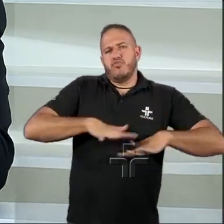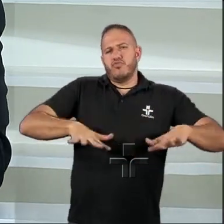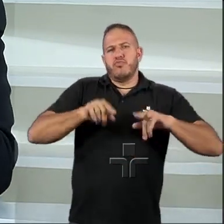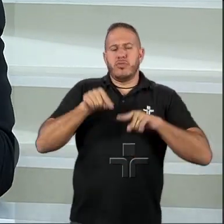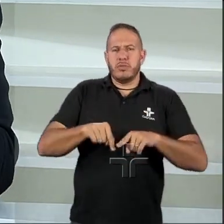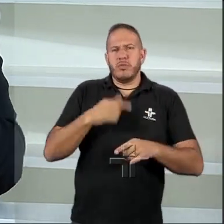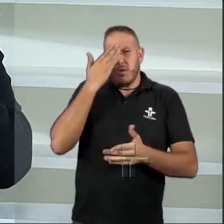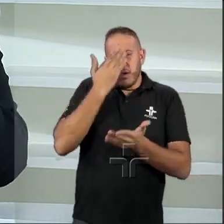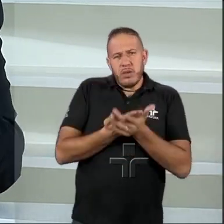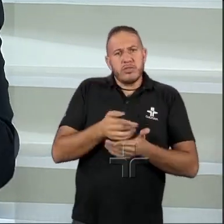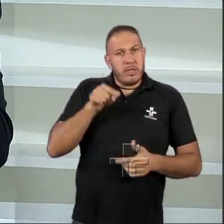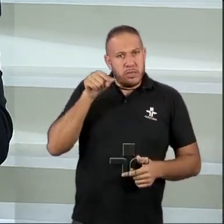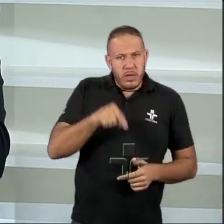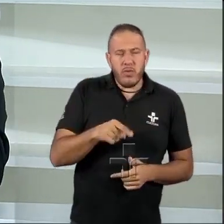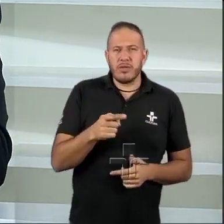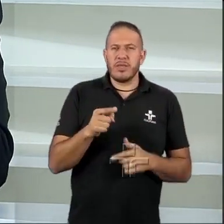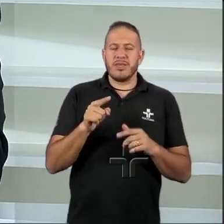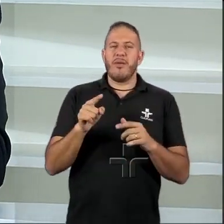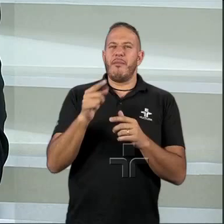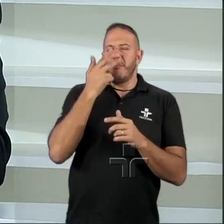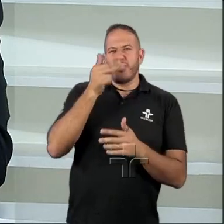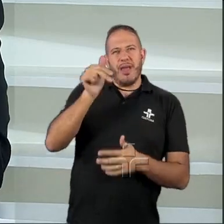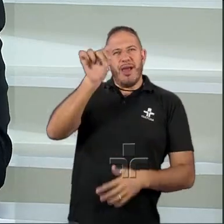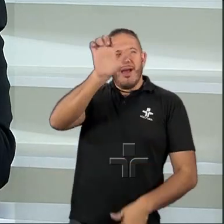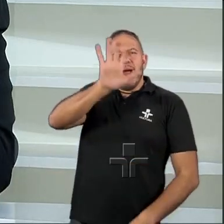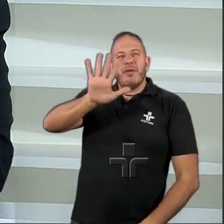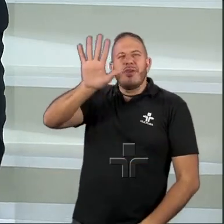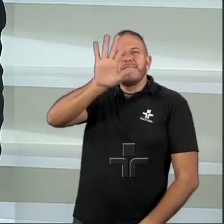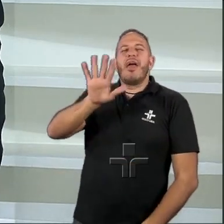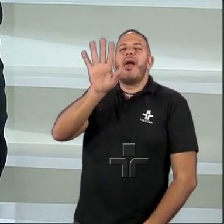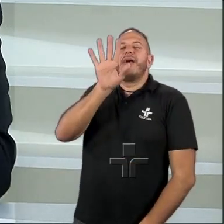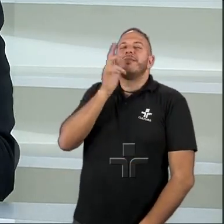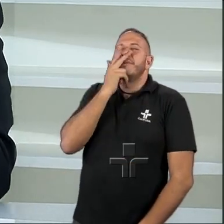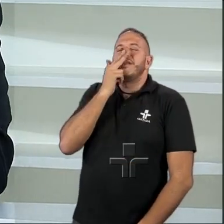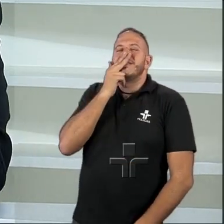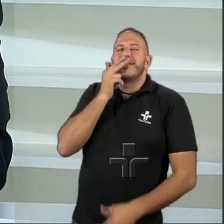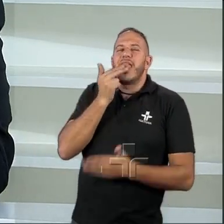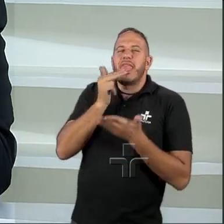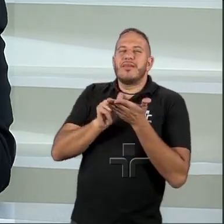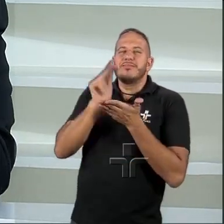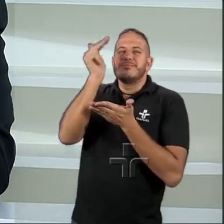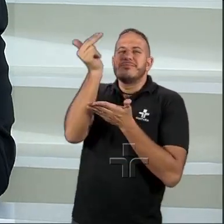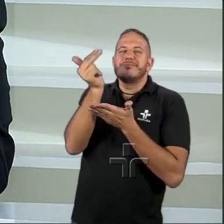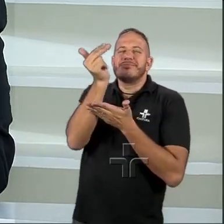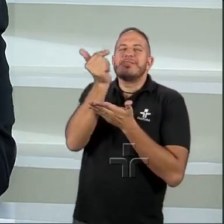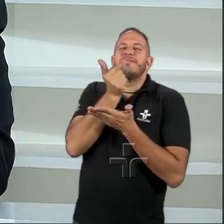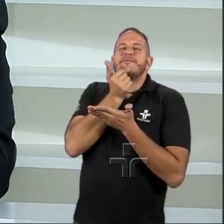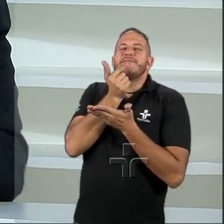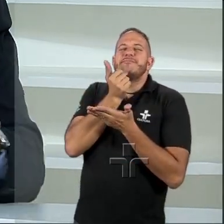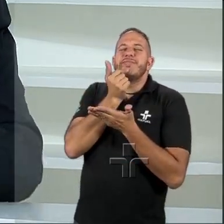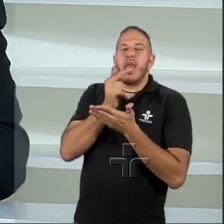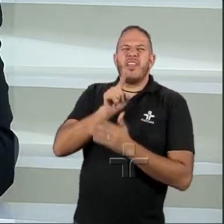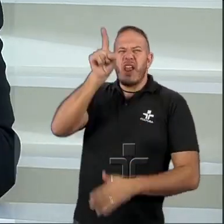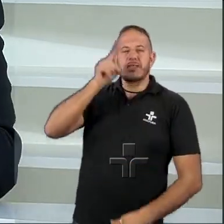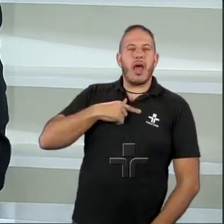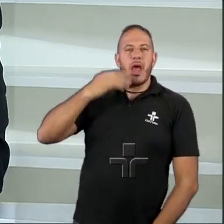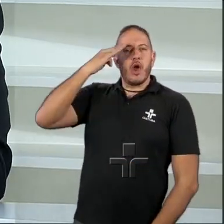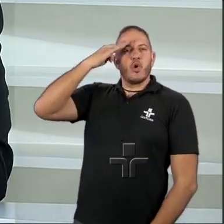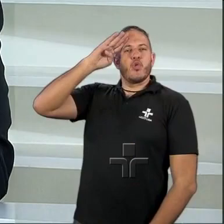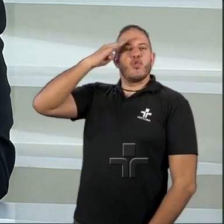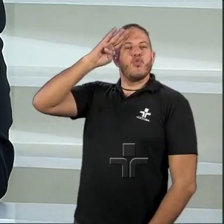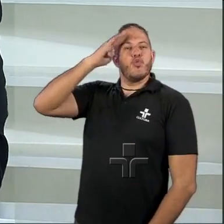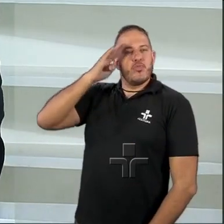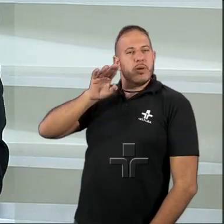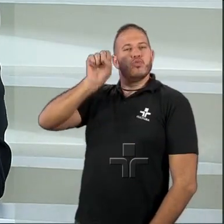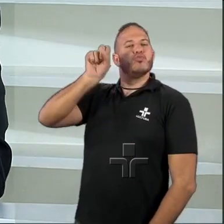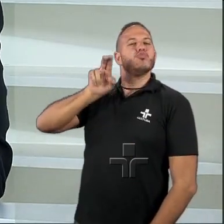coisa de pintar o mapa de vermelho... Aí você começa a receber memes tipo Cuba do Sul, né, chamando o